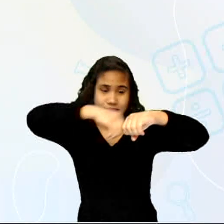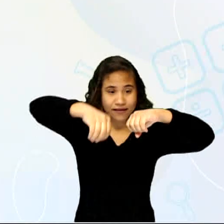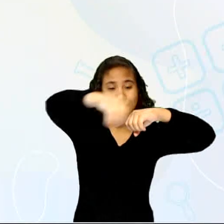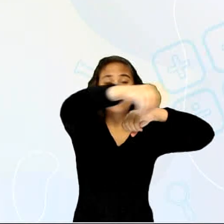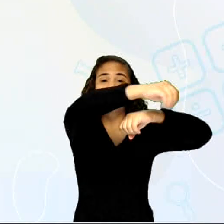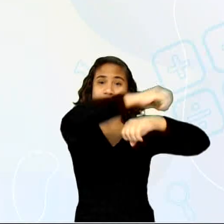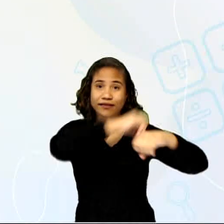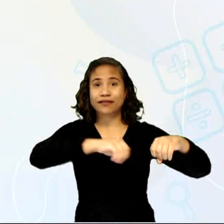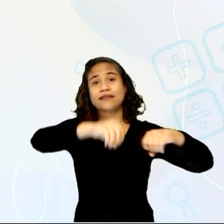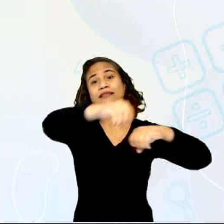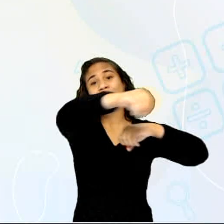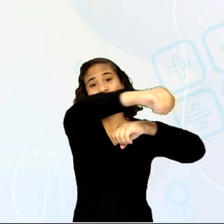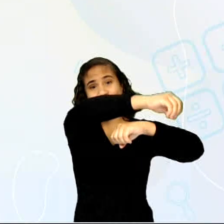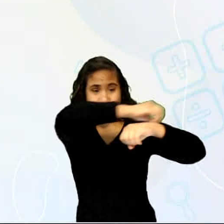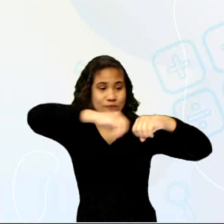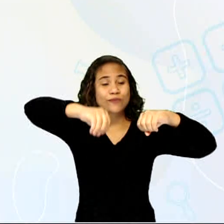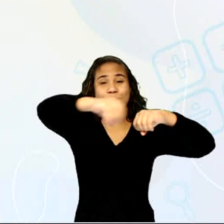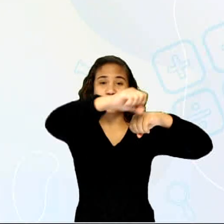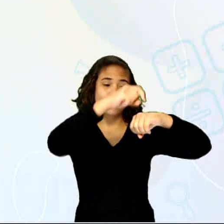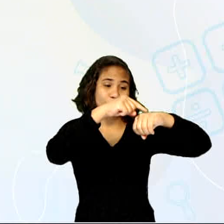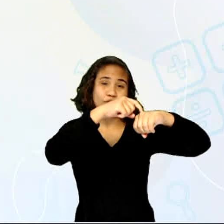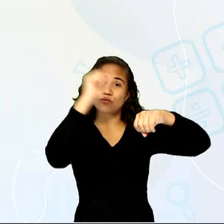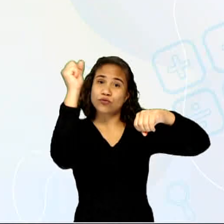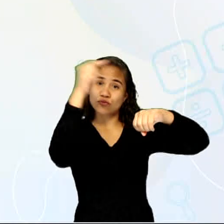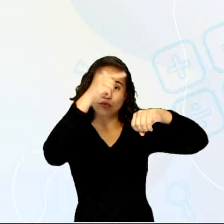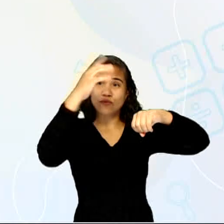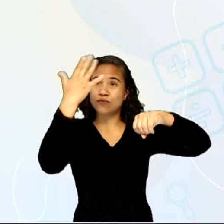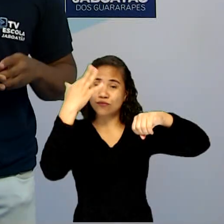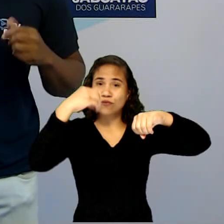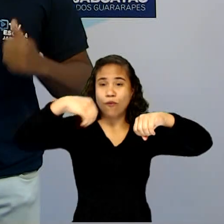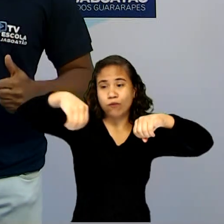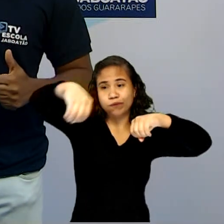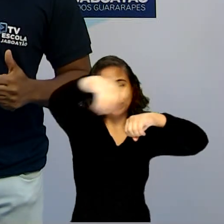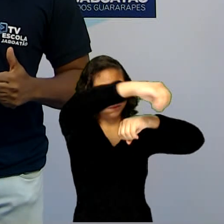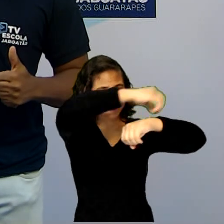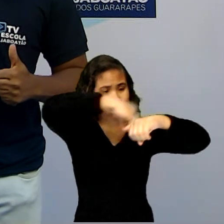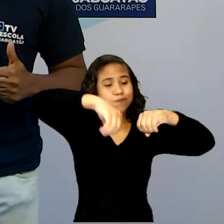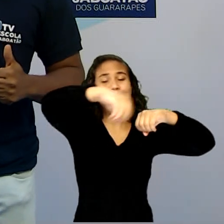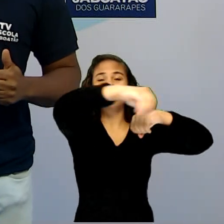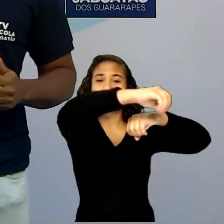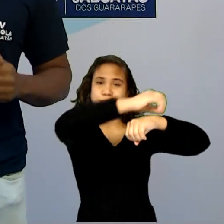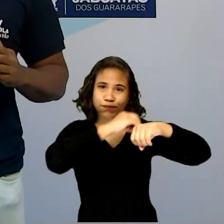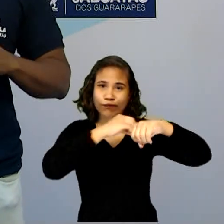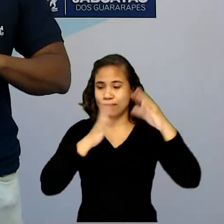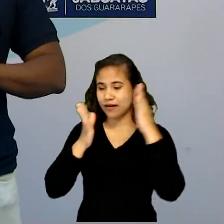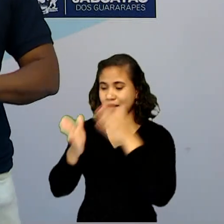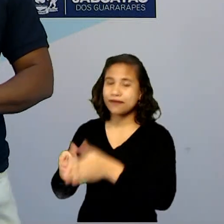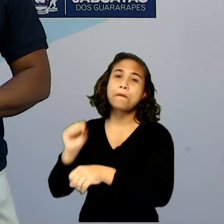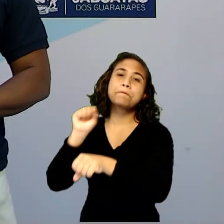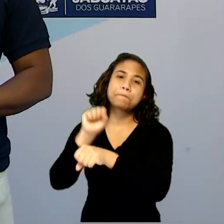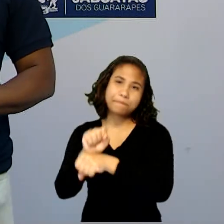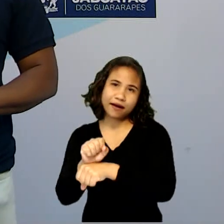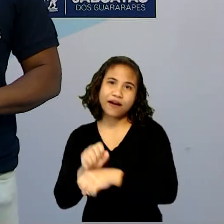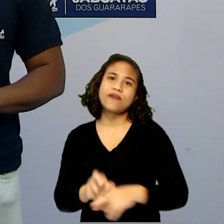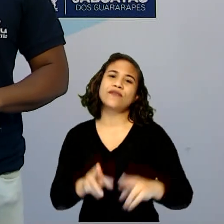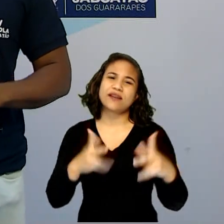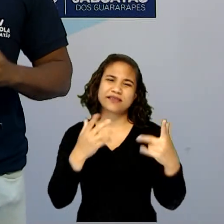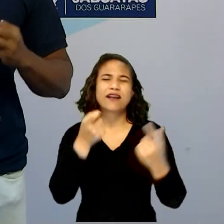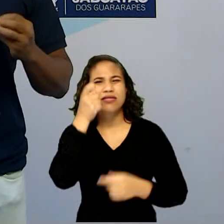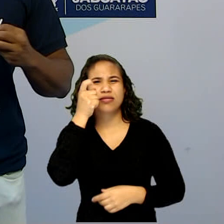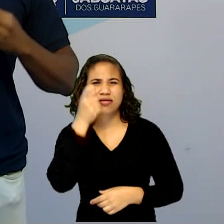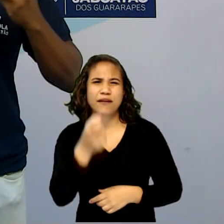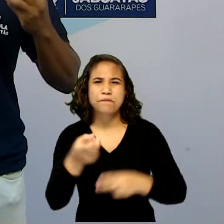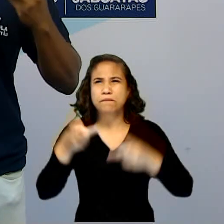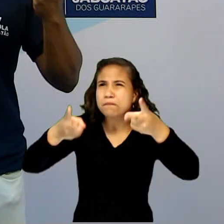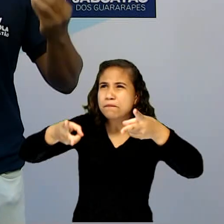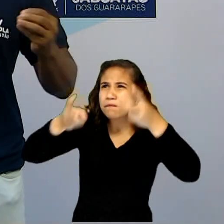Sol. E eles giram em torno do Sol. Então, eles se movimentam. Ok? Bem interessante, né, pessoal? Poder